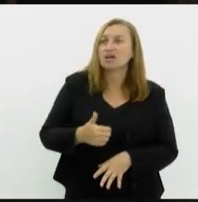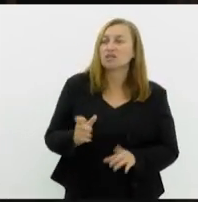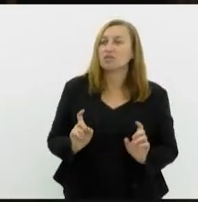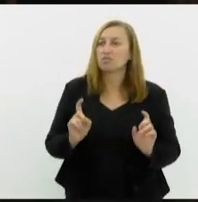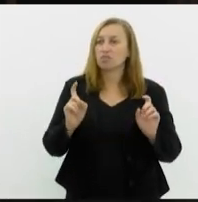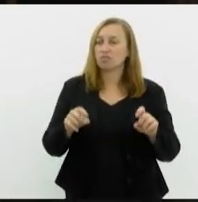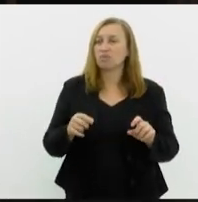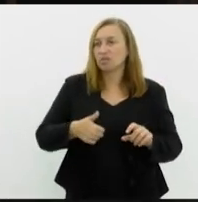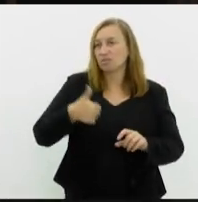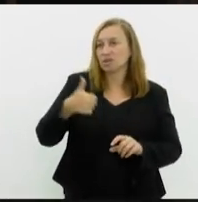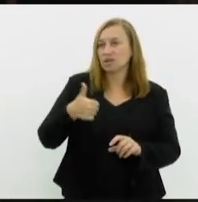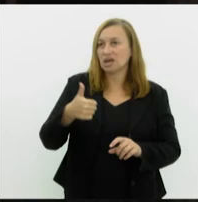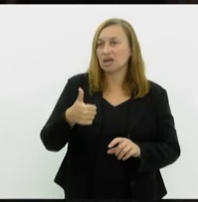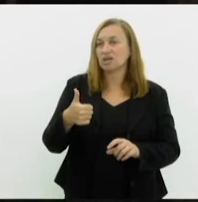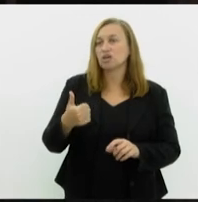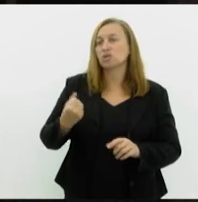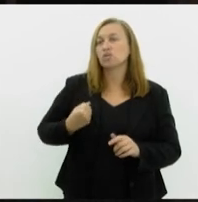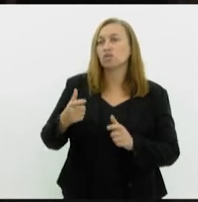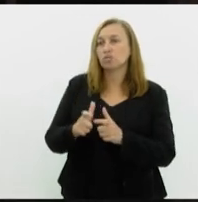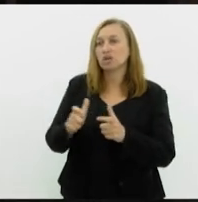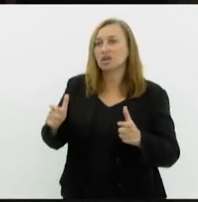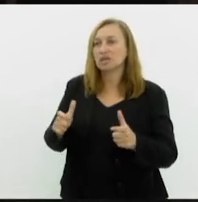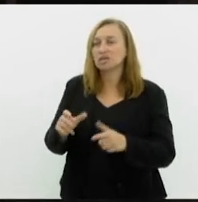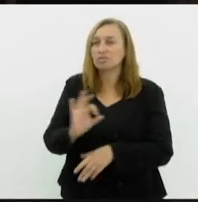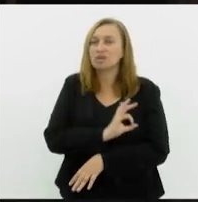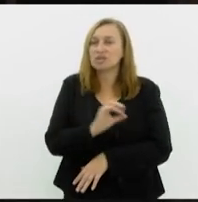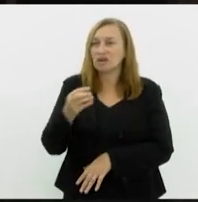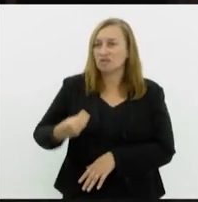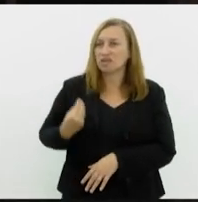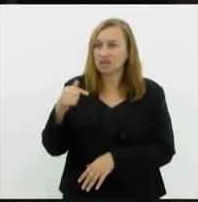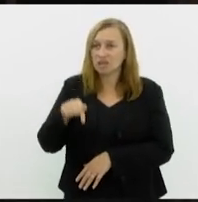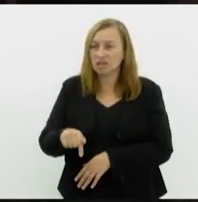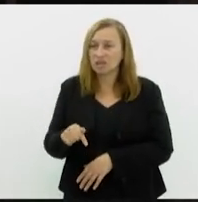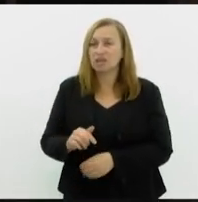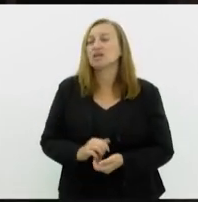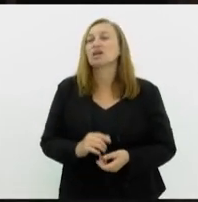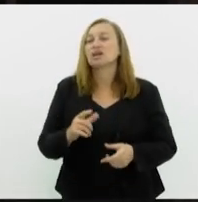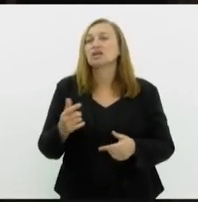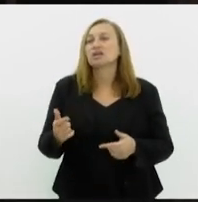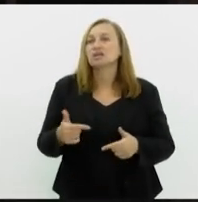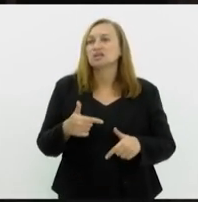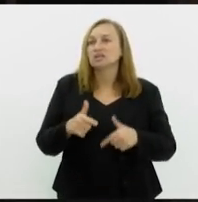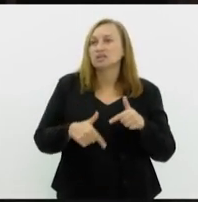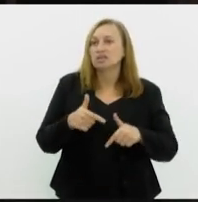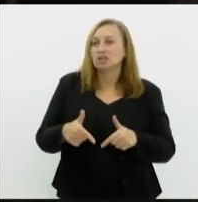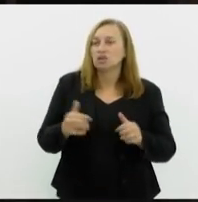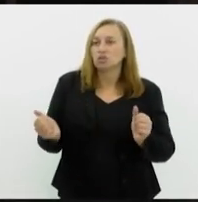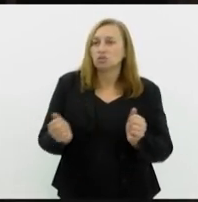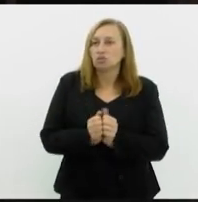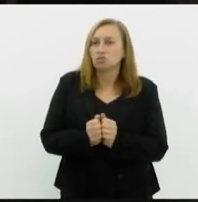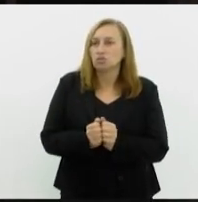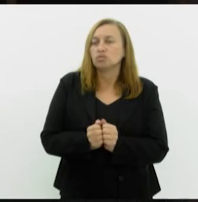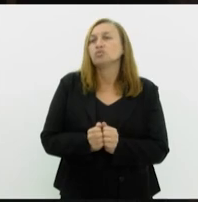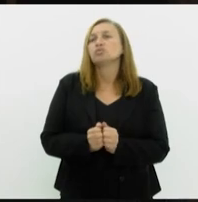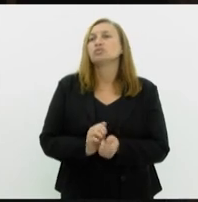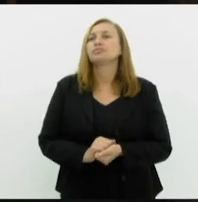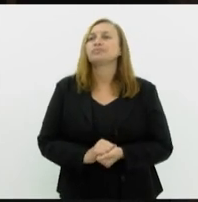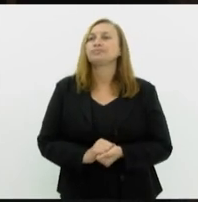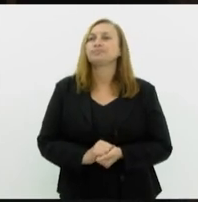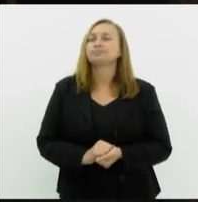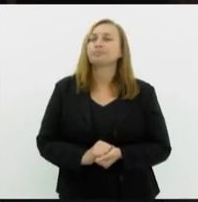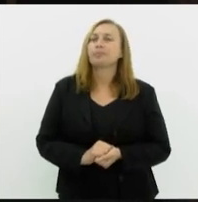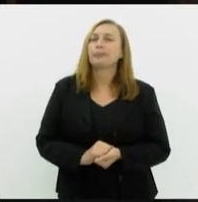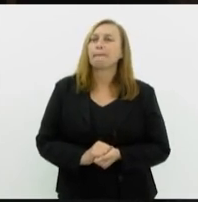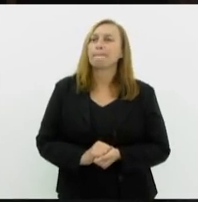parte da nossa corporação está aqui, eu cheguei a trabalhar com algum deles, são mais novos, não trabalham muito, não juntos, mas ao mesmo momento, e